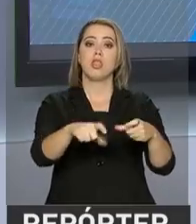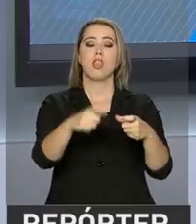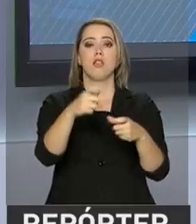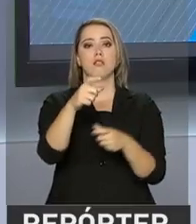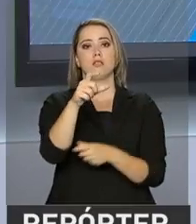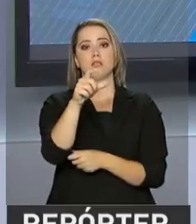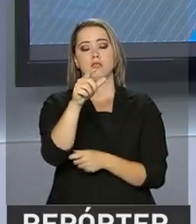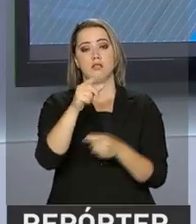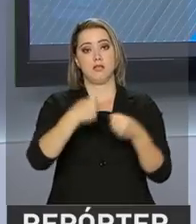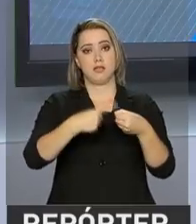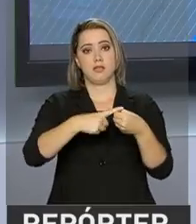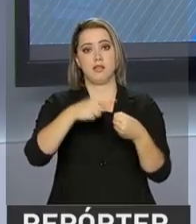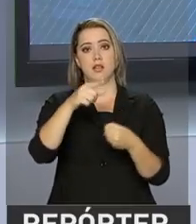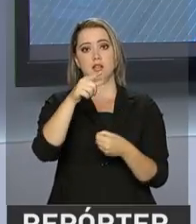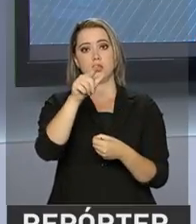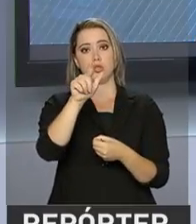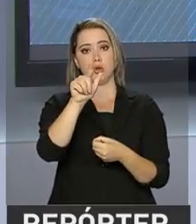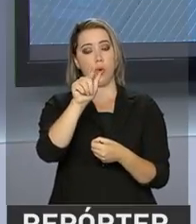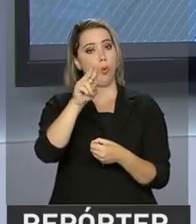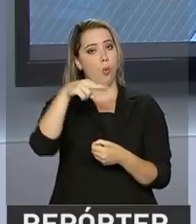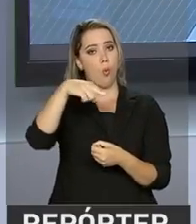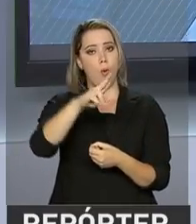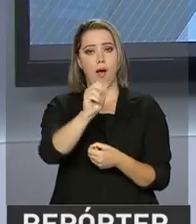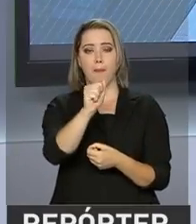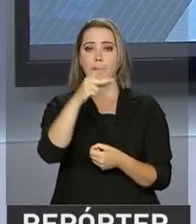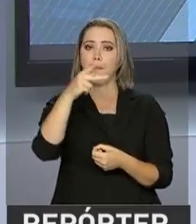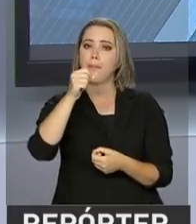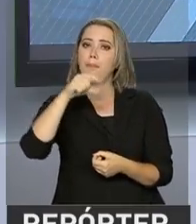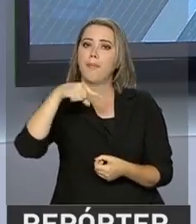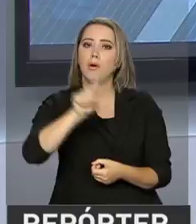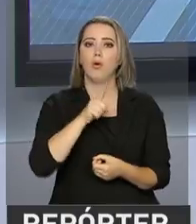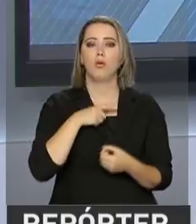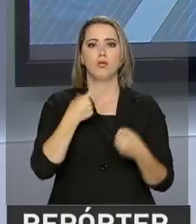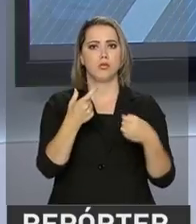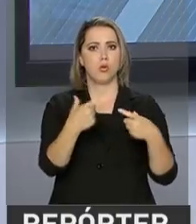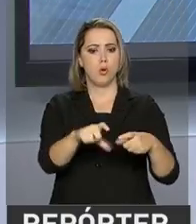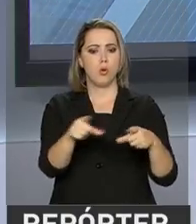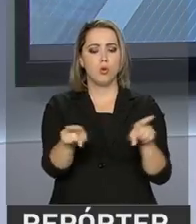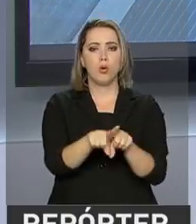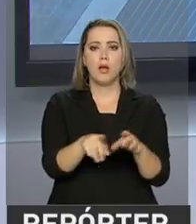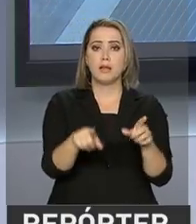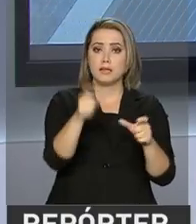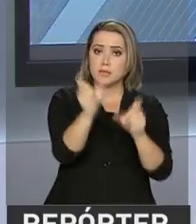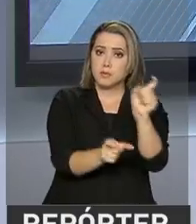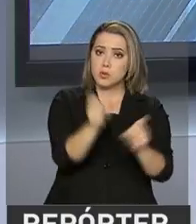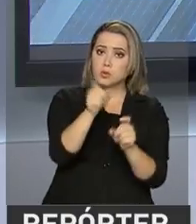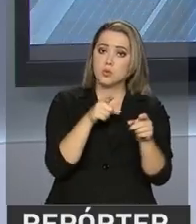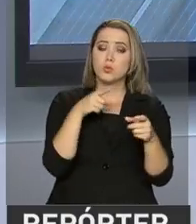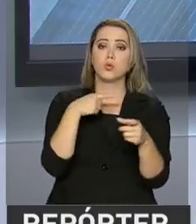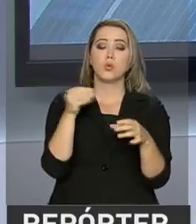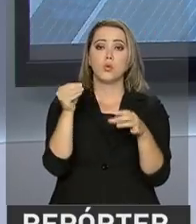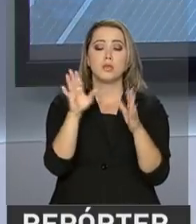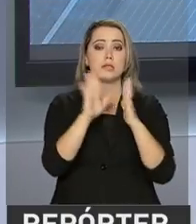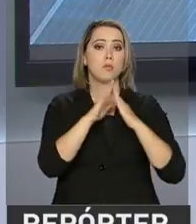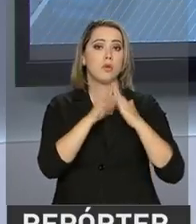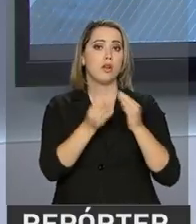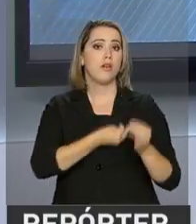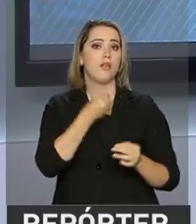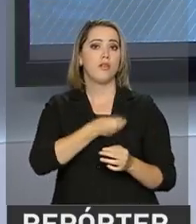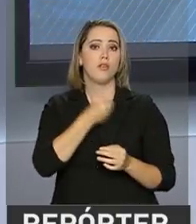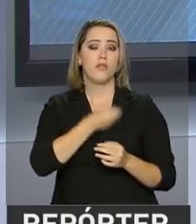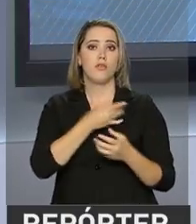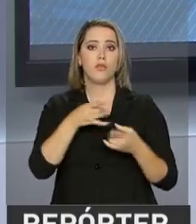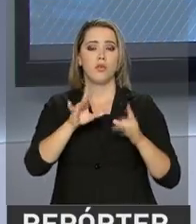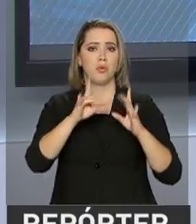estado de goiás segundo o ministério do trabalho os operários moravam em barracos sem colchões água e